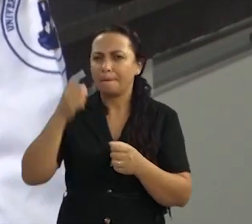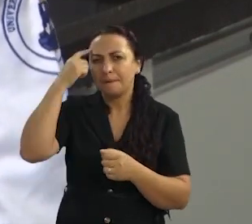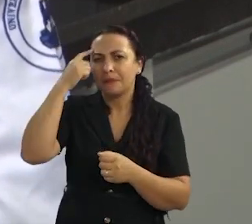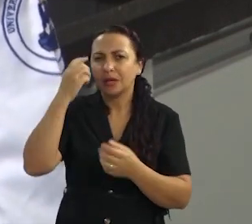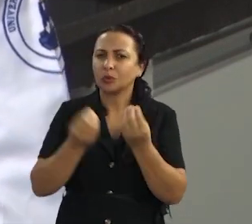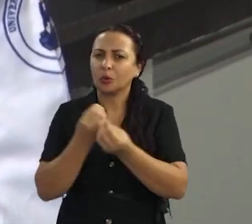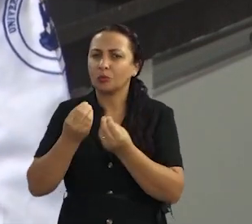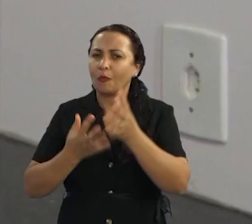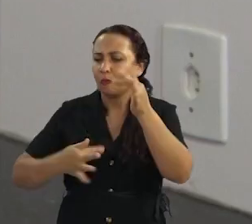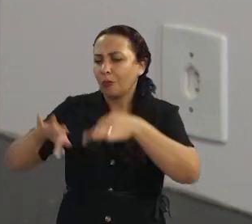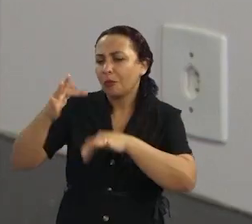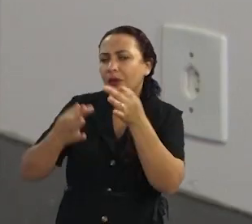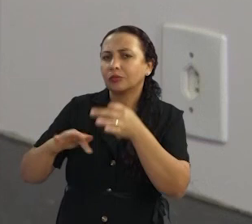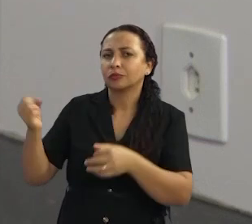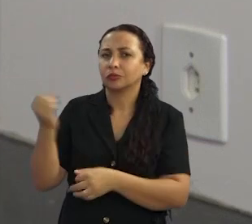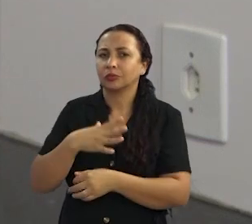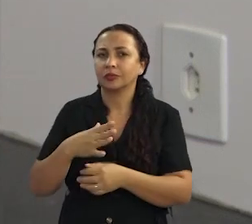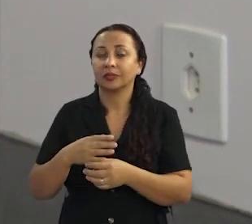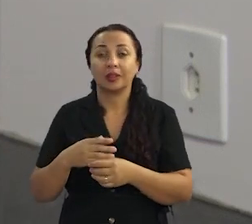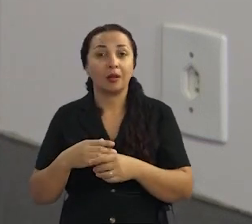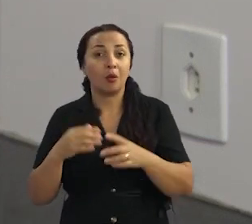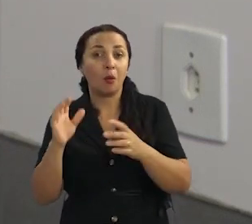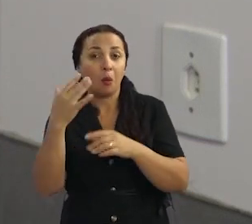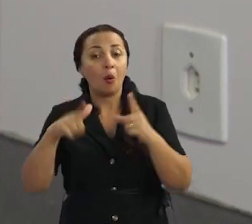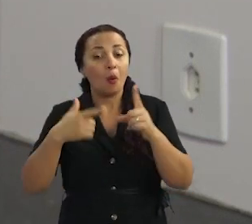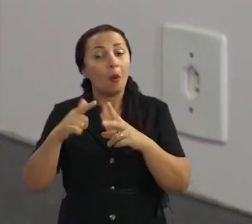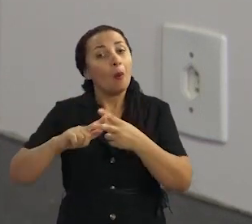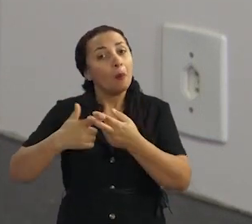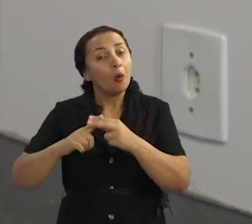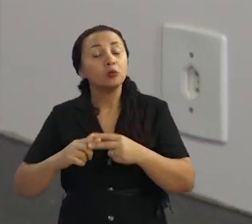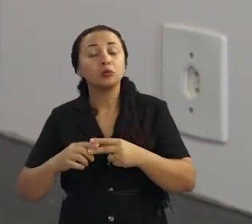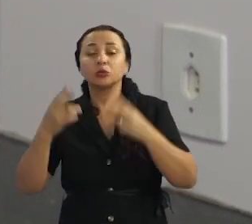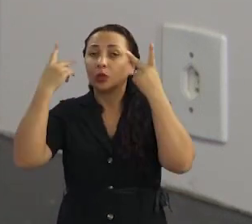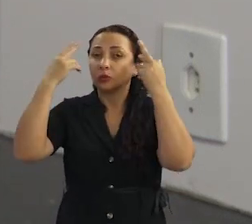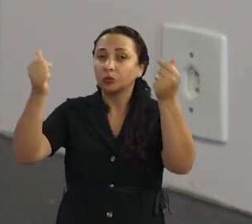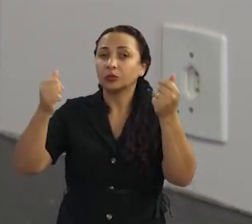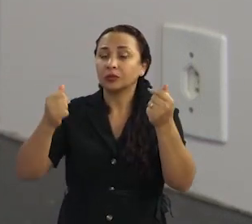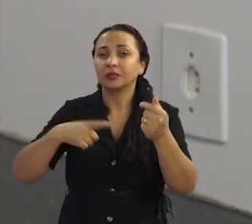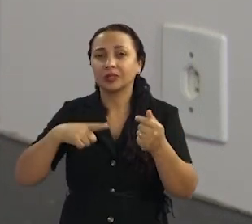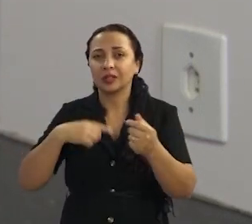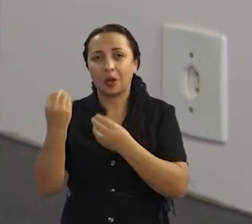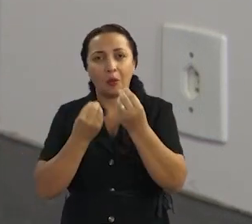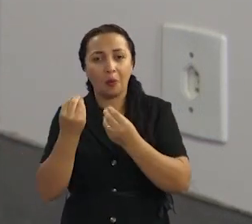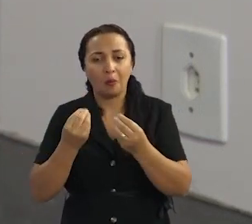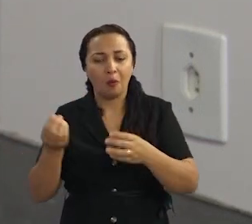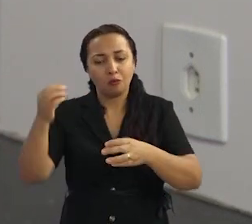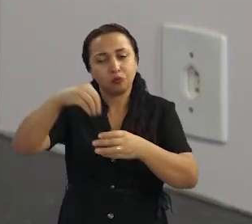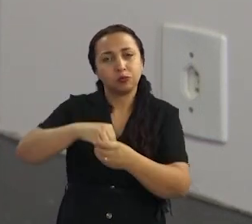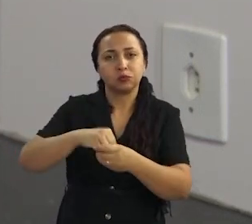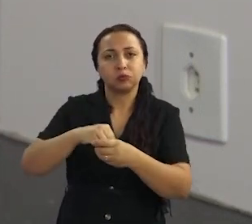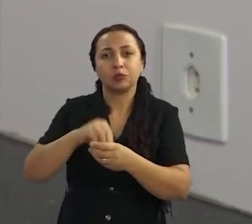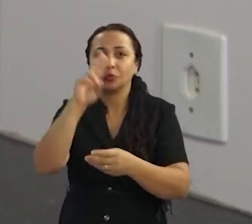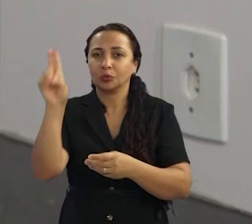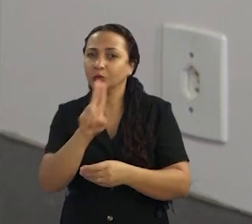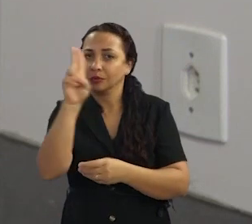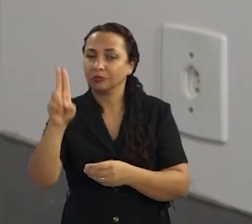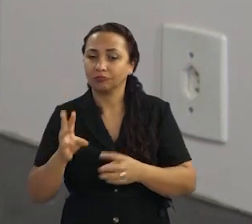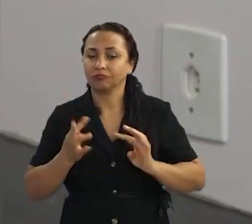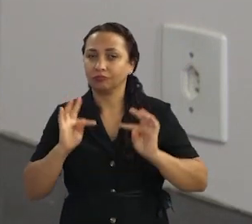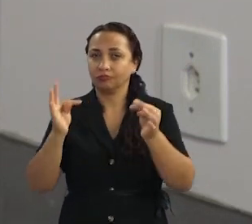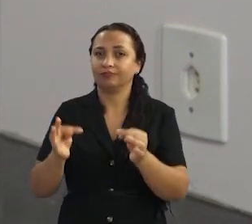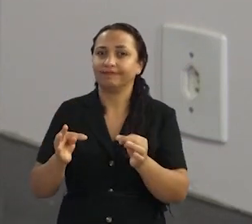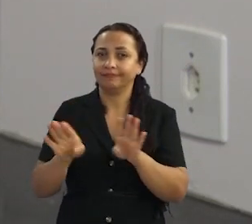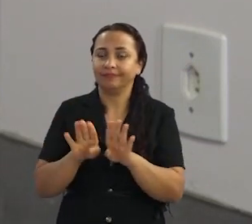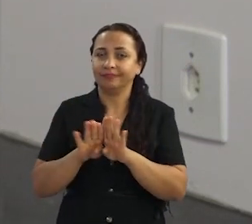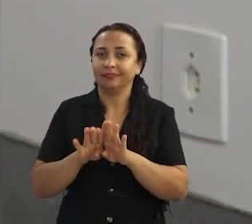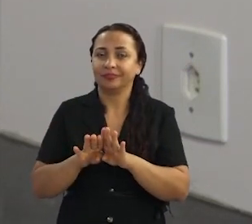com nanoformulações. Com relação aos produtos naturais que nós utilizamos como fonte de atividade biológica para o desenvolvimento